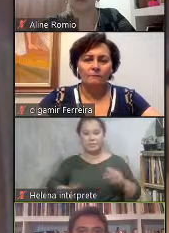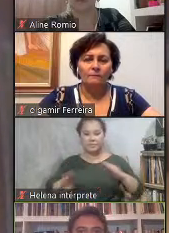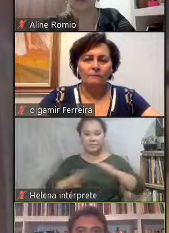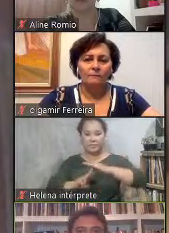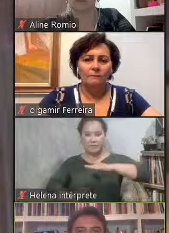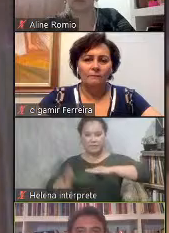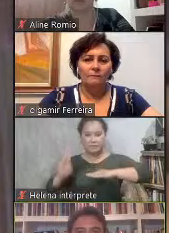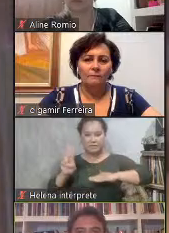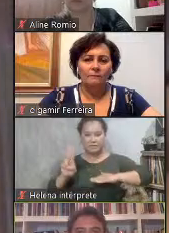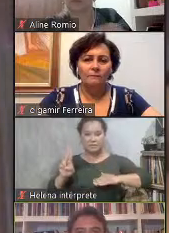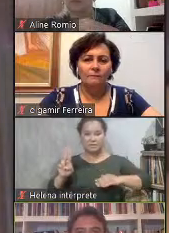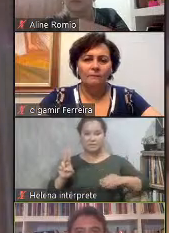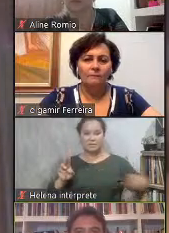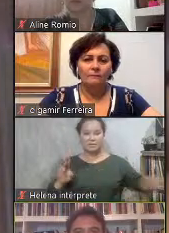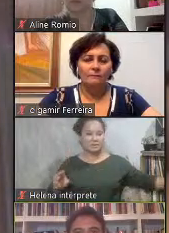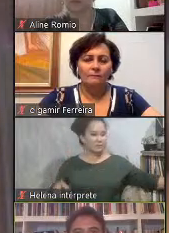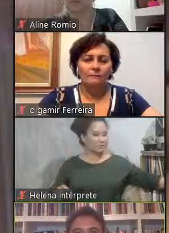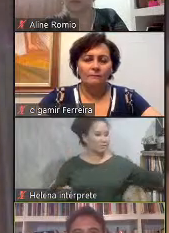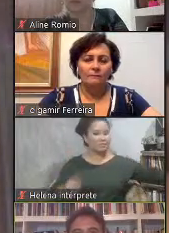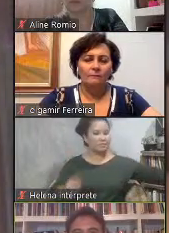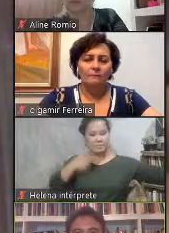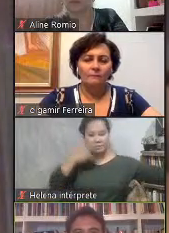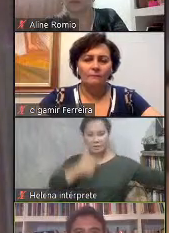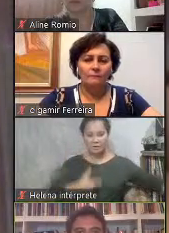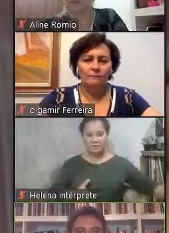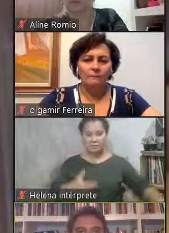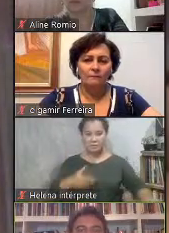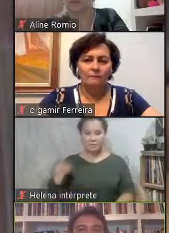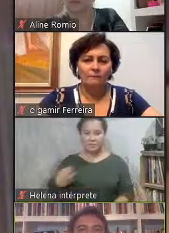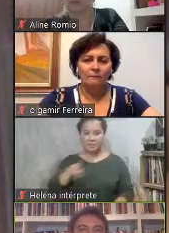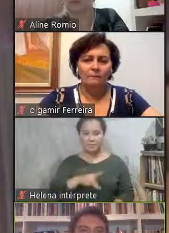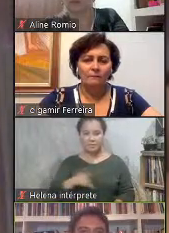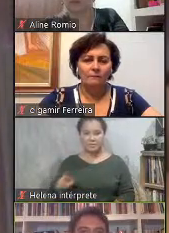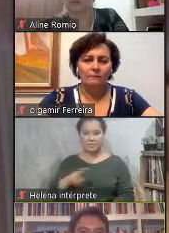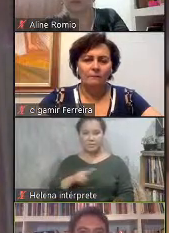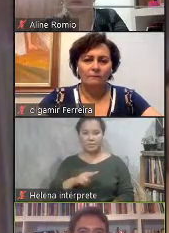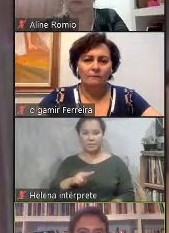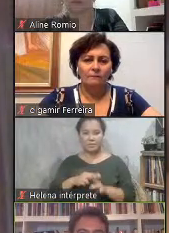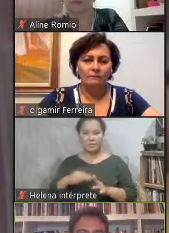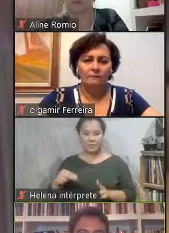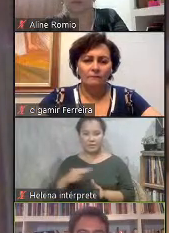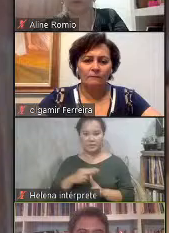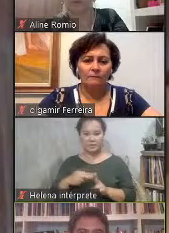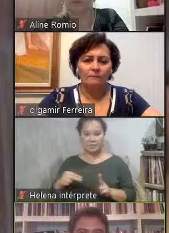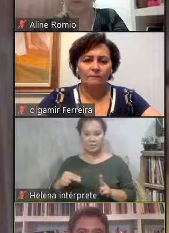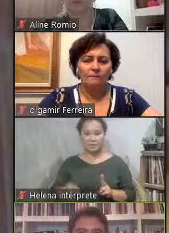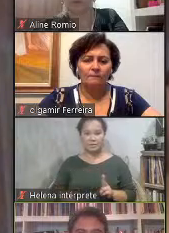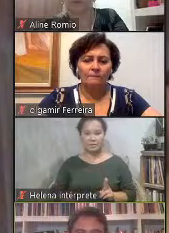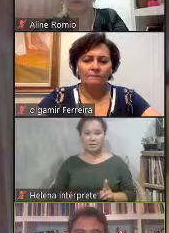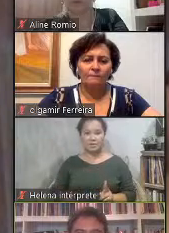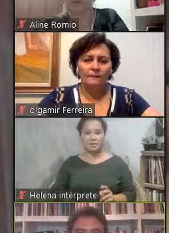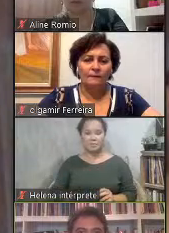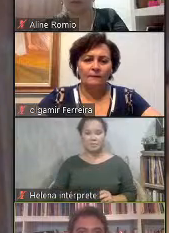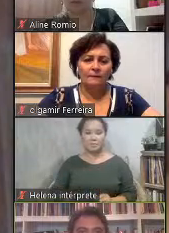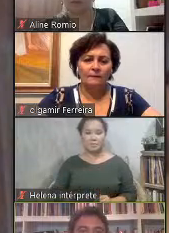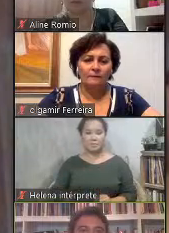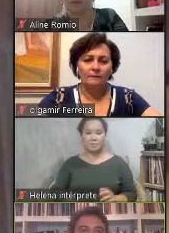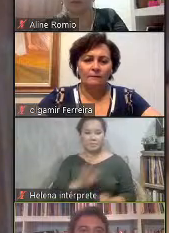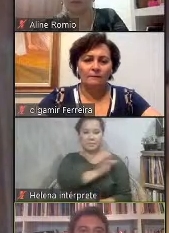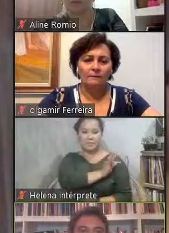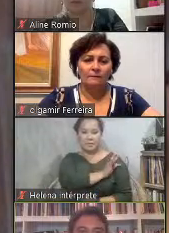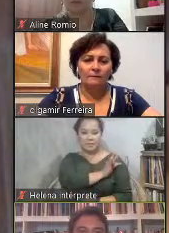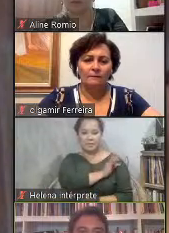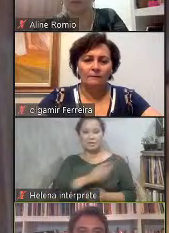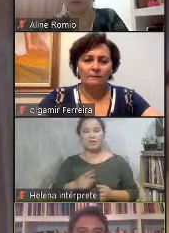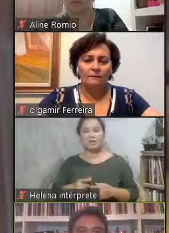Universidade de Brasília e atuo como diretor técnico de extensão do Decanato de Extensão da UNB. E serei o mediador desta